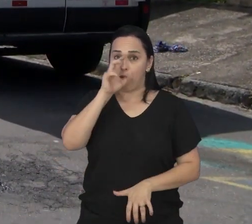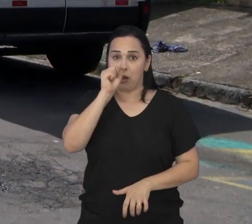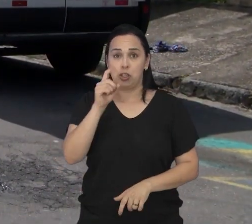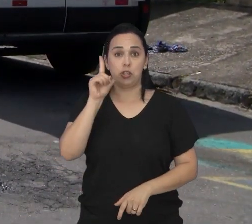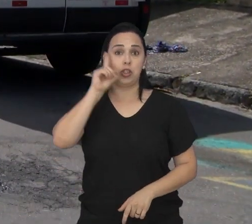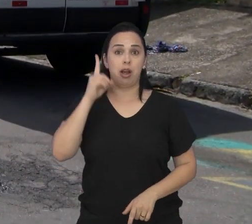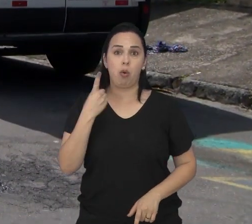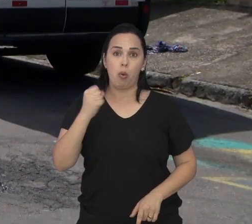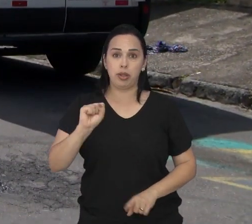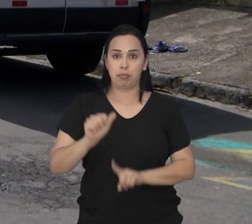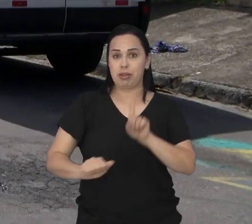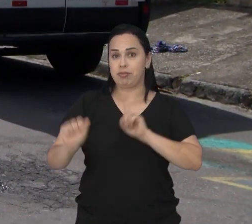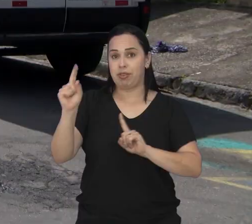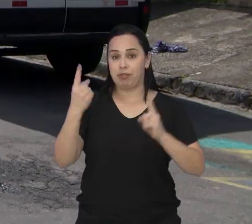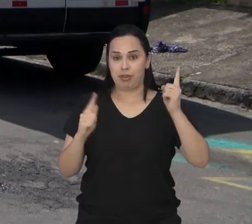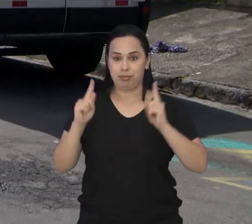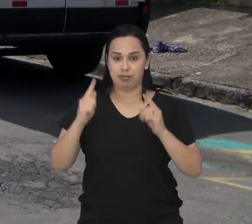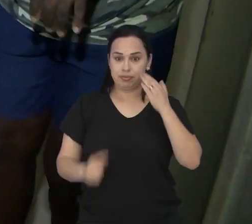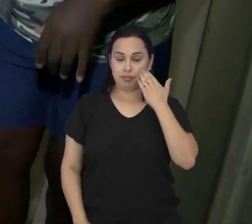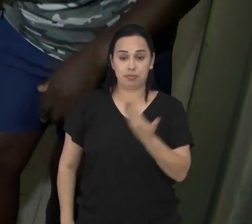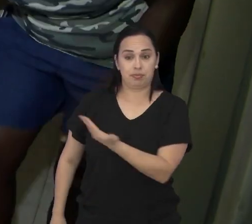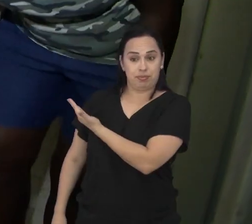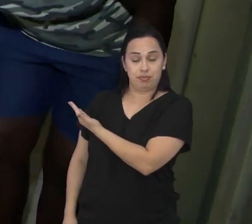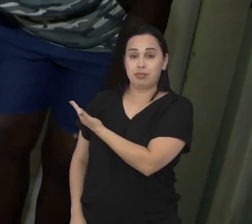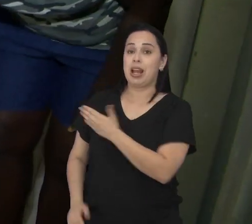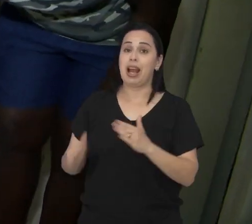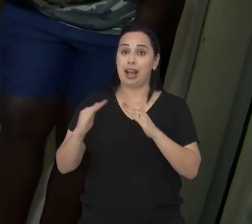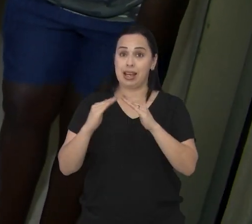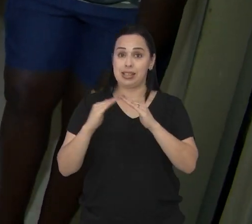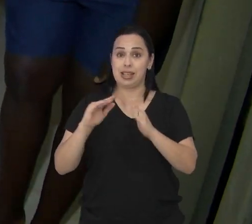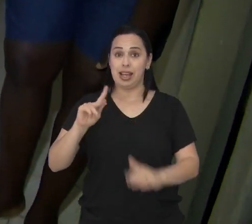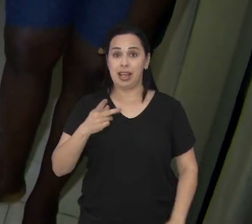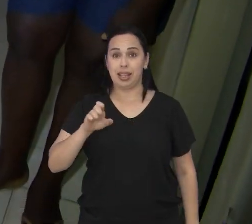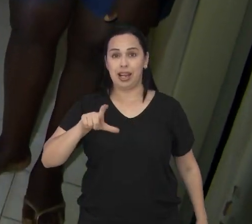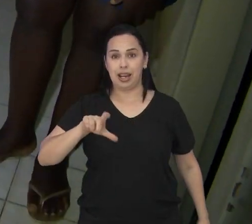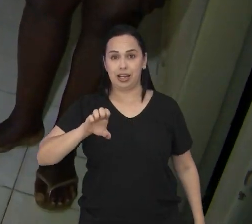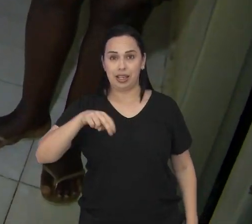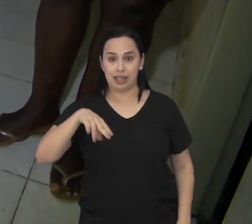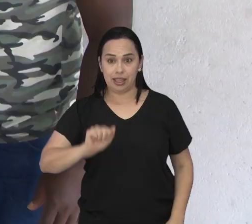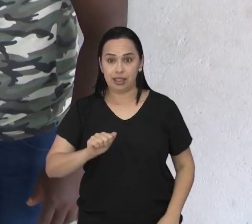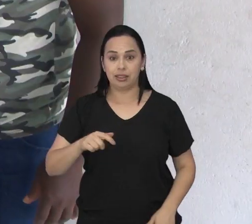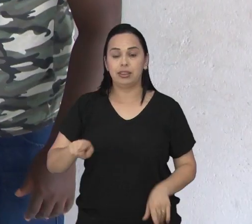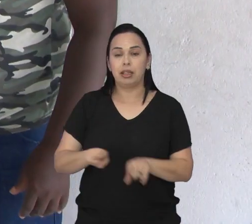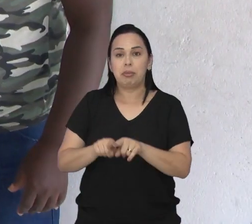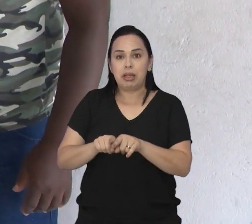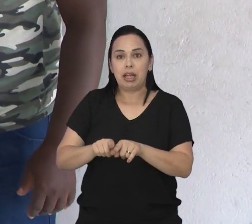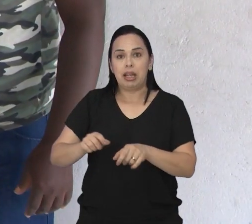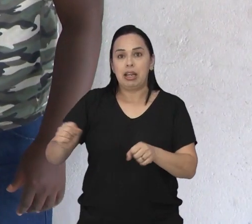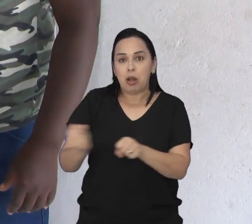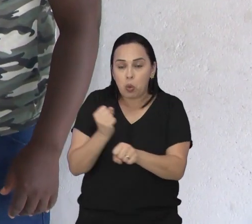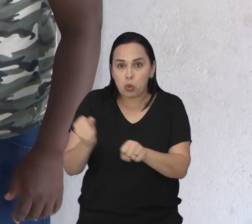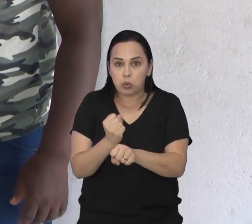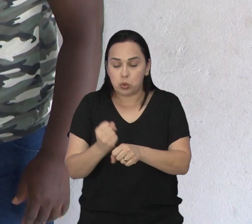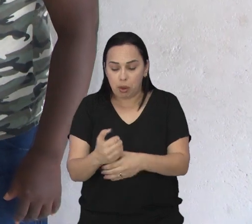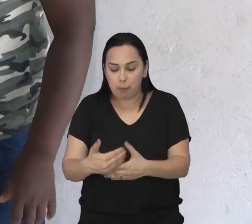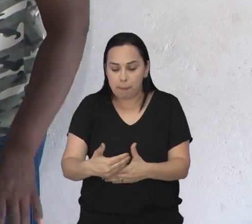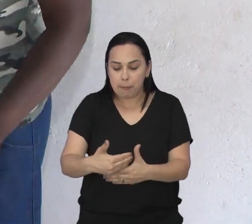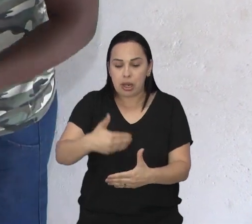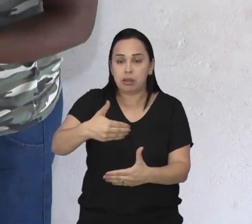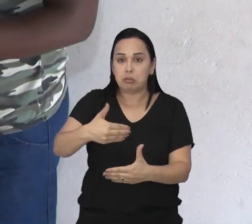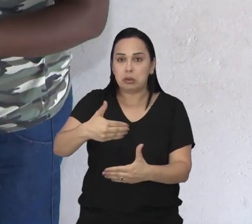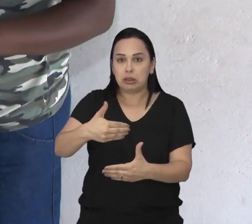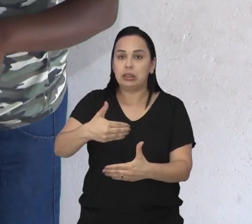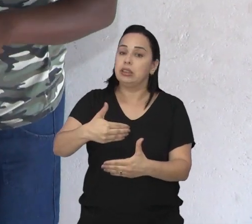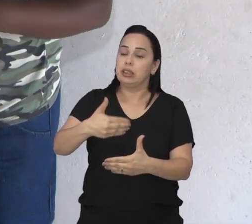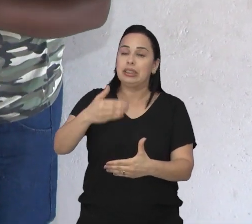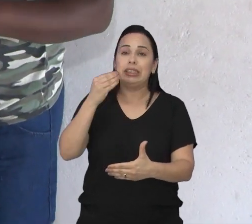forte chuva no dia 8 de fevereiro. Entre elas, a casa da Helena, que até ergueu uma pequena mureta em